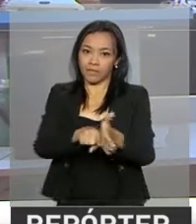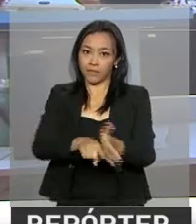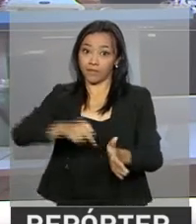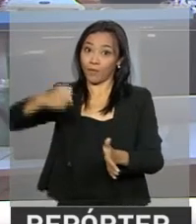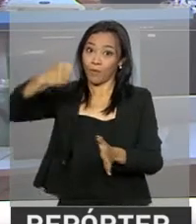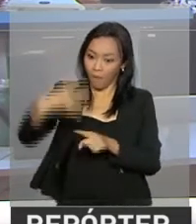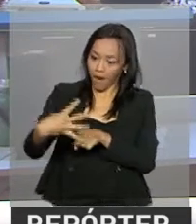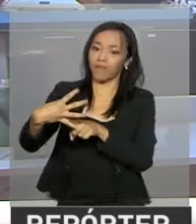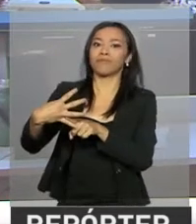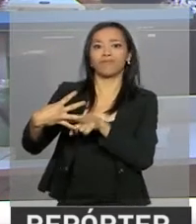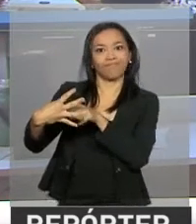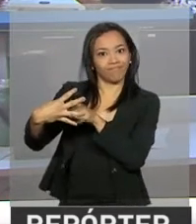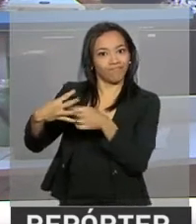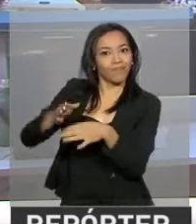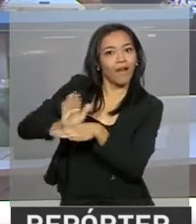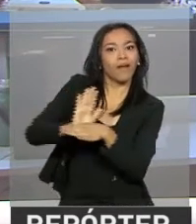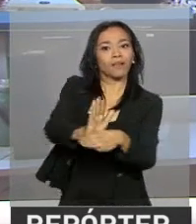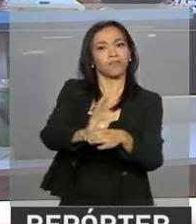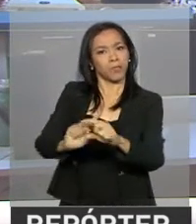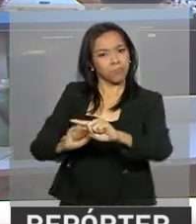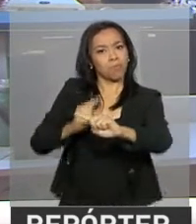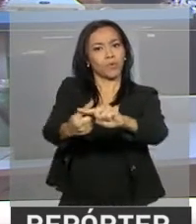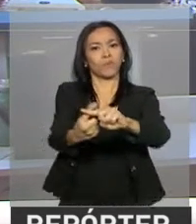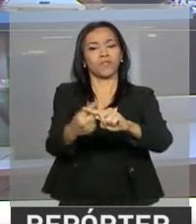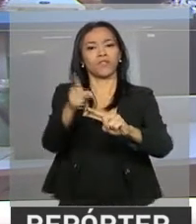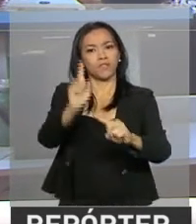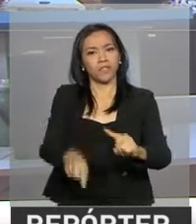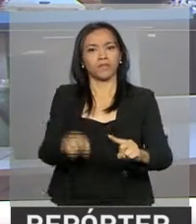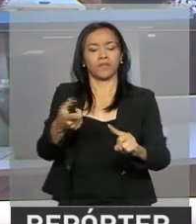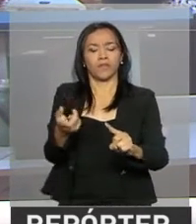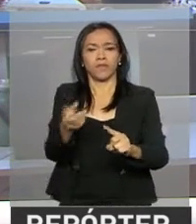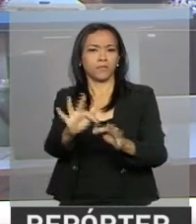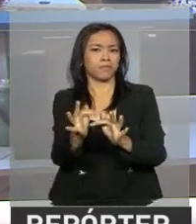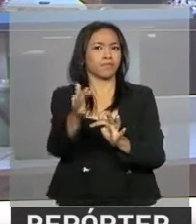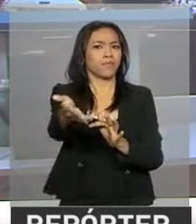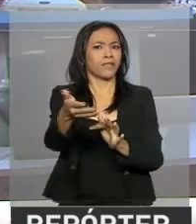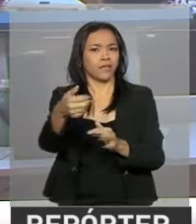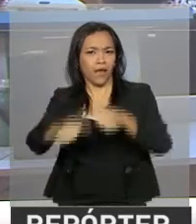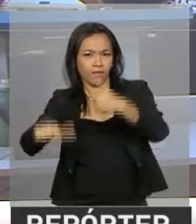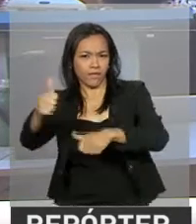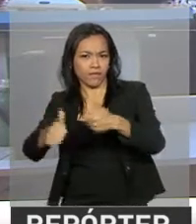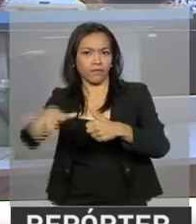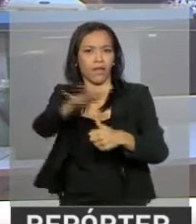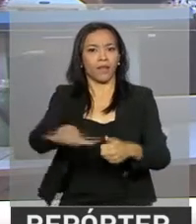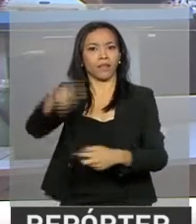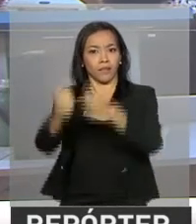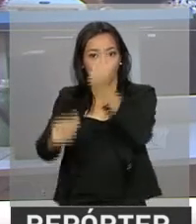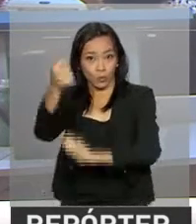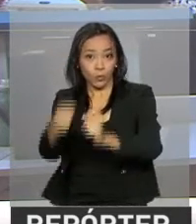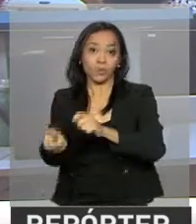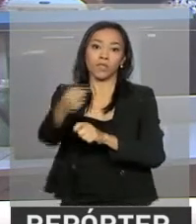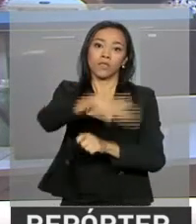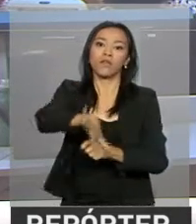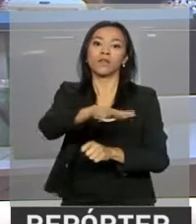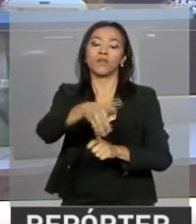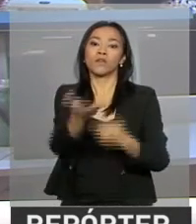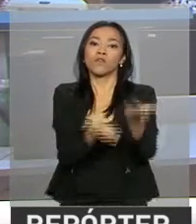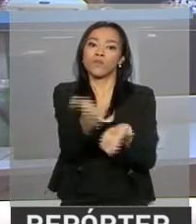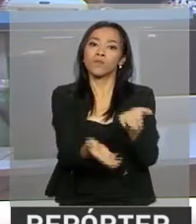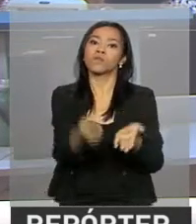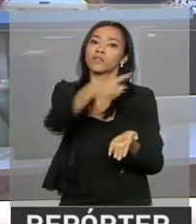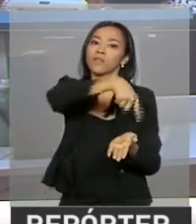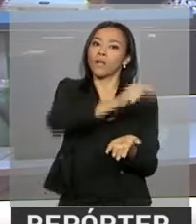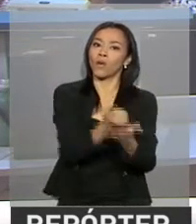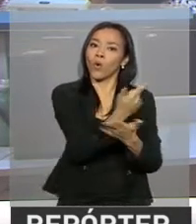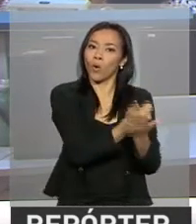4 deram contribuições positivas. Os índices de expectativas das sondagens da indústria, de serviços e do consumidor e o índice